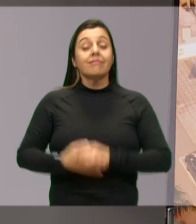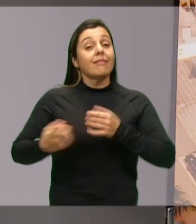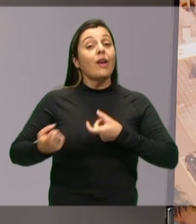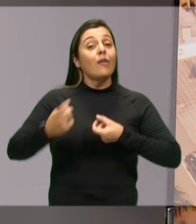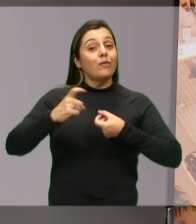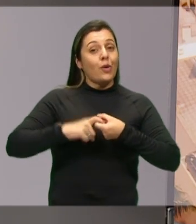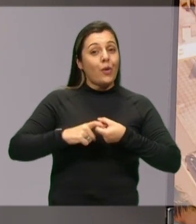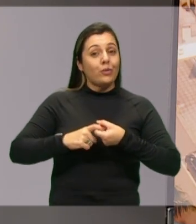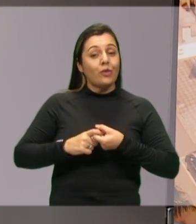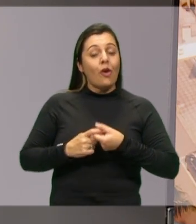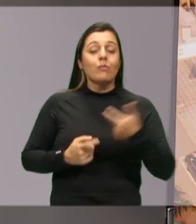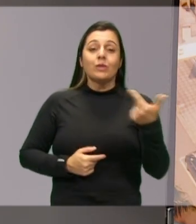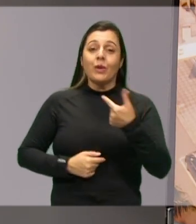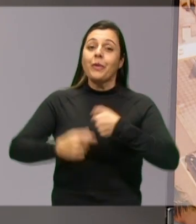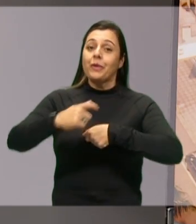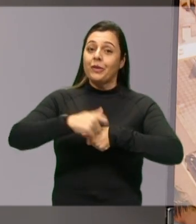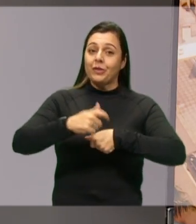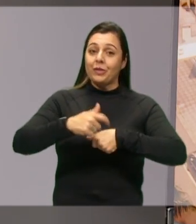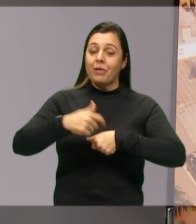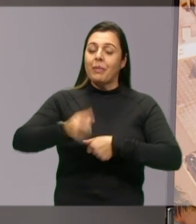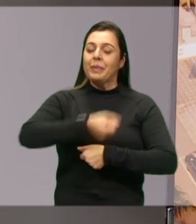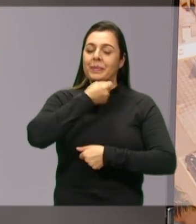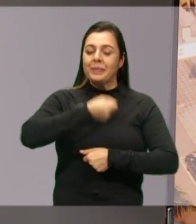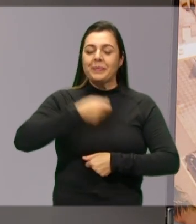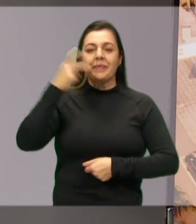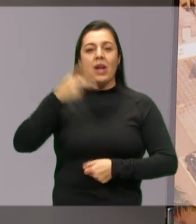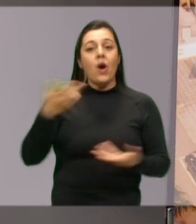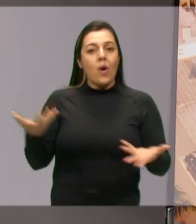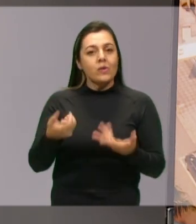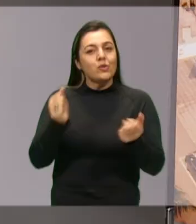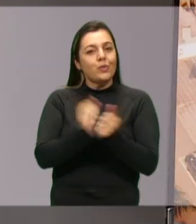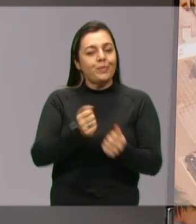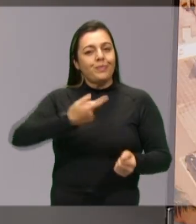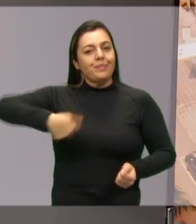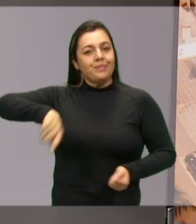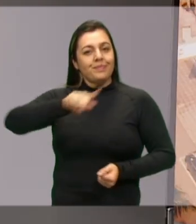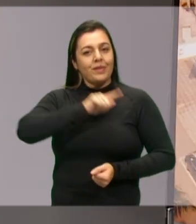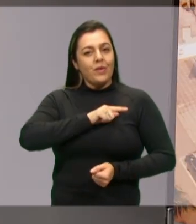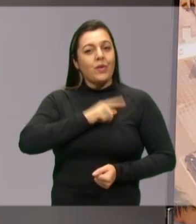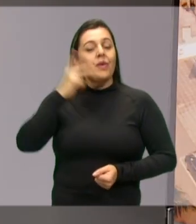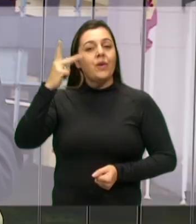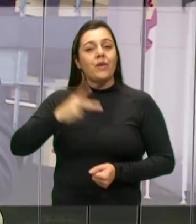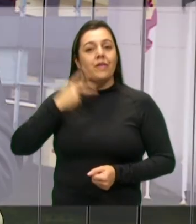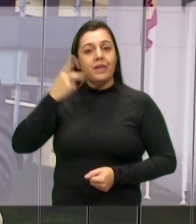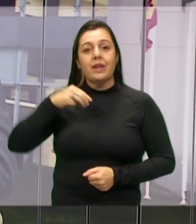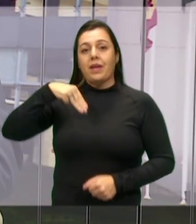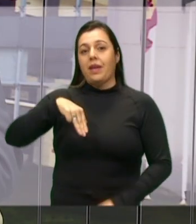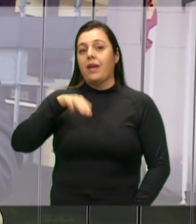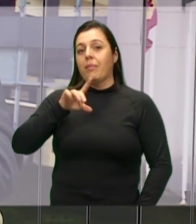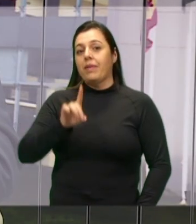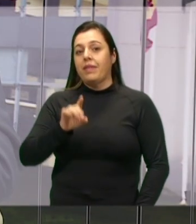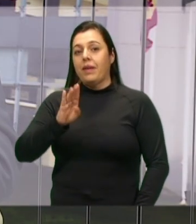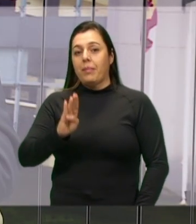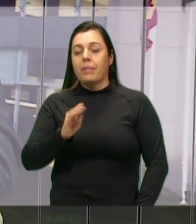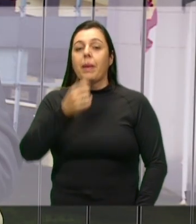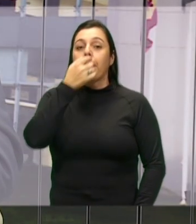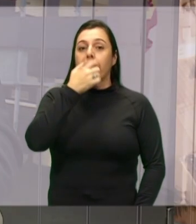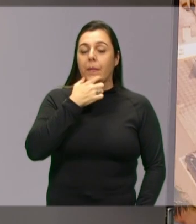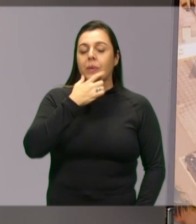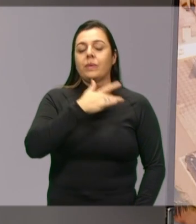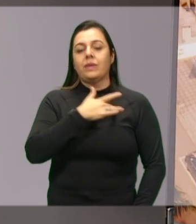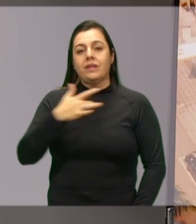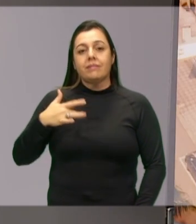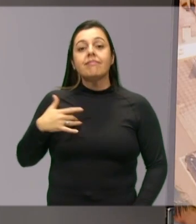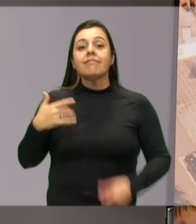Voltamos com o segundo bloco do Fala Vereador. Hoje está conosco aqui no estúdio o vereador do MDB, Bruno da Saúde.